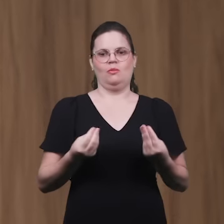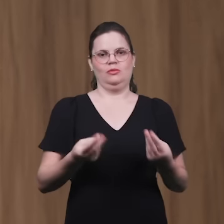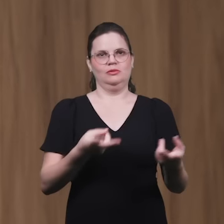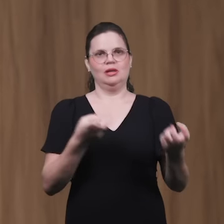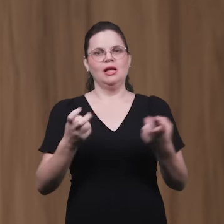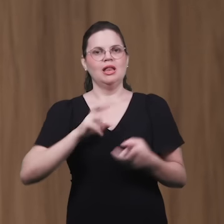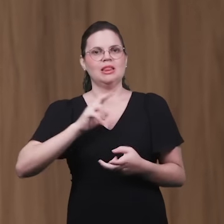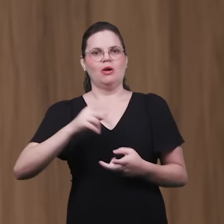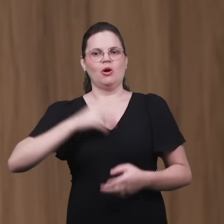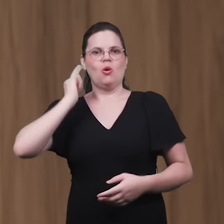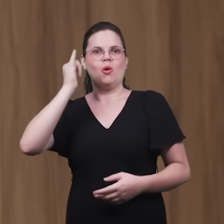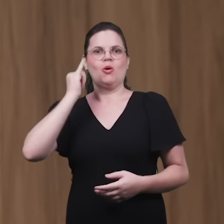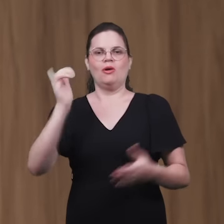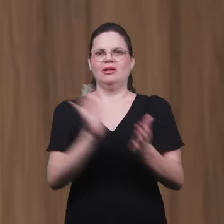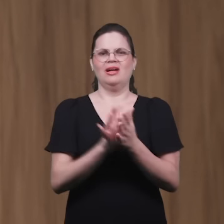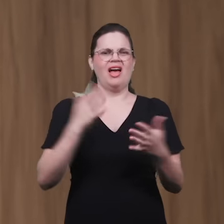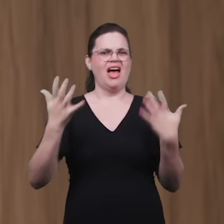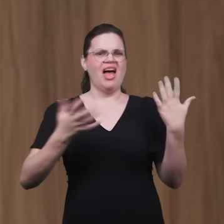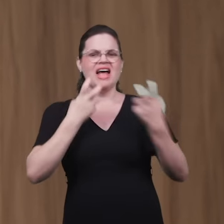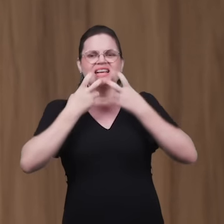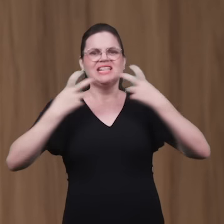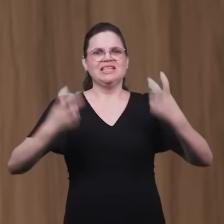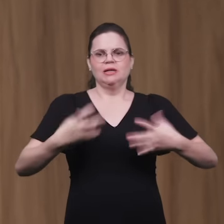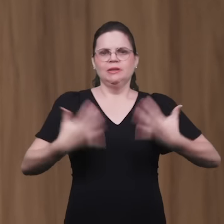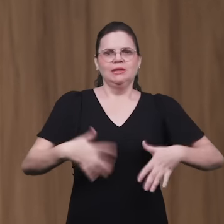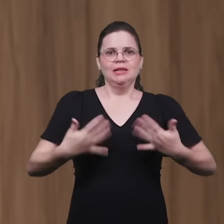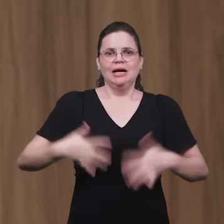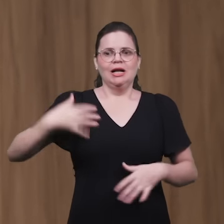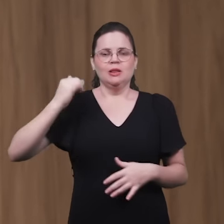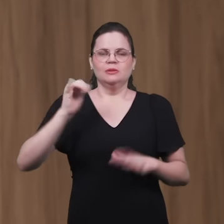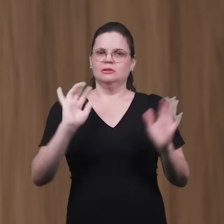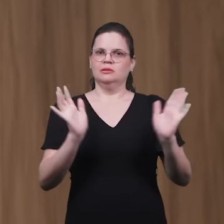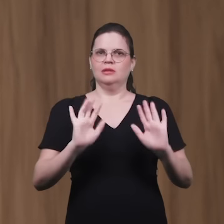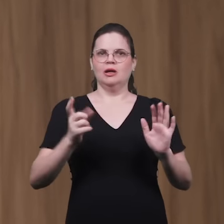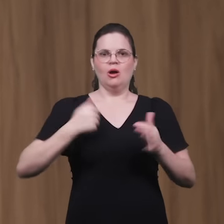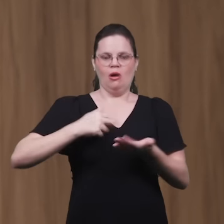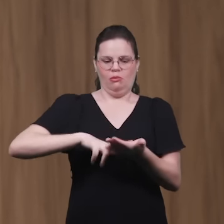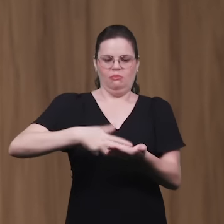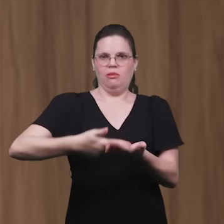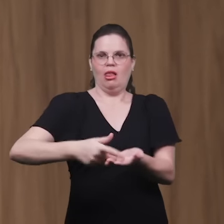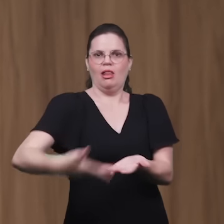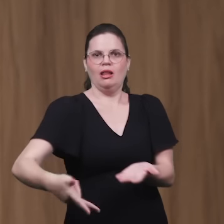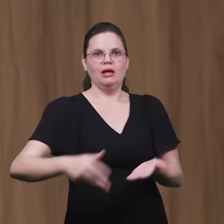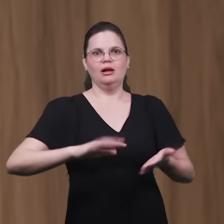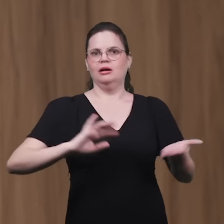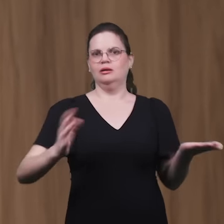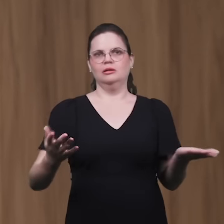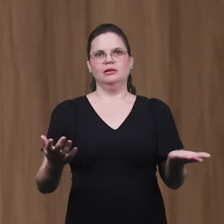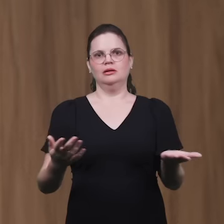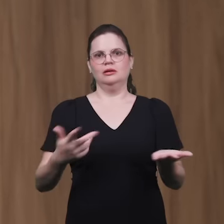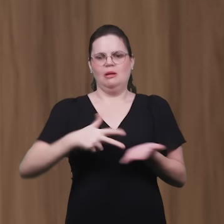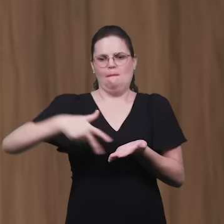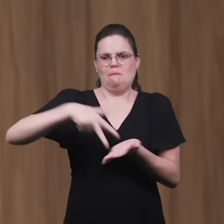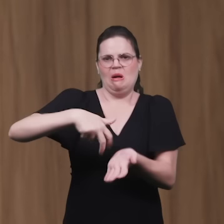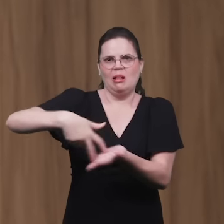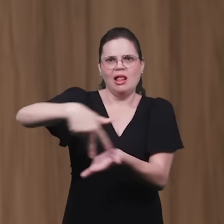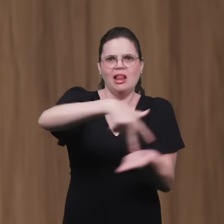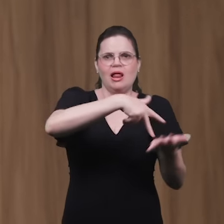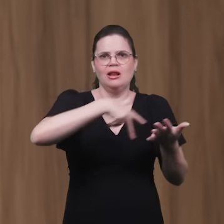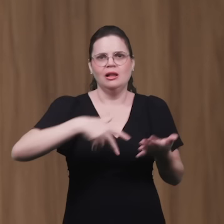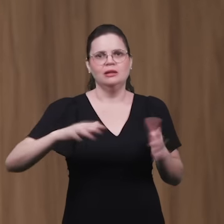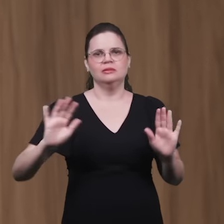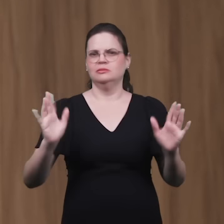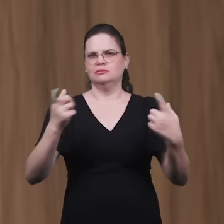com euforia, por exemplo, não precisa ninguém ficar eufórico e nem rolar no chão e nem usar palavras às vezes em